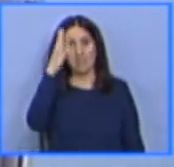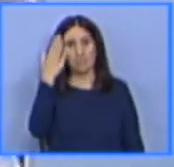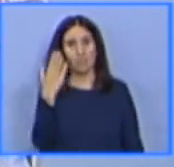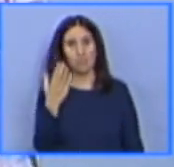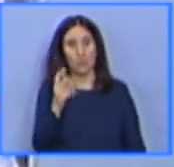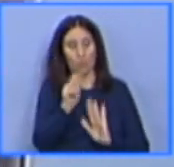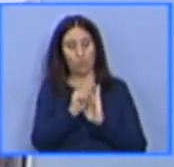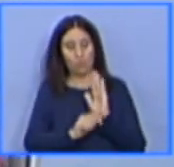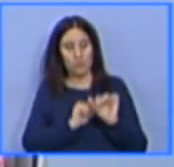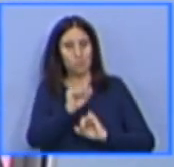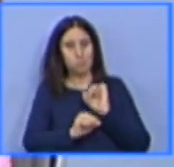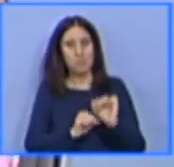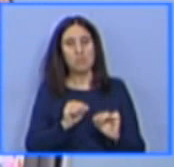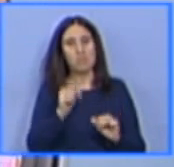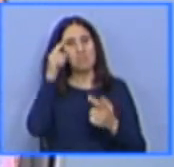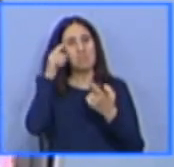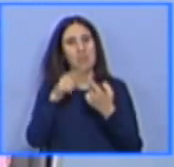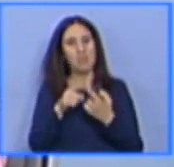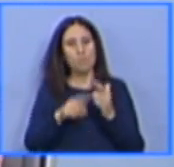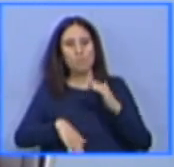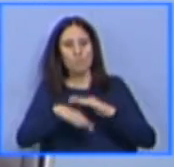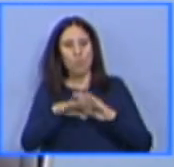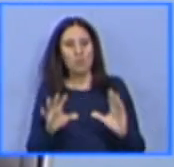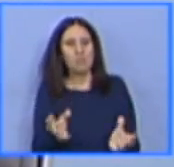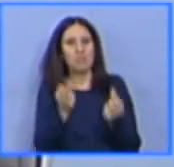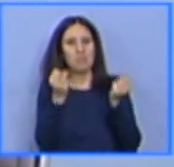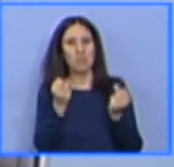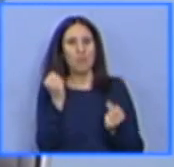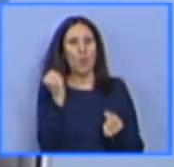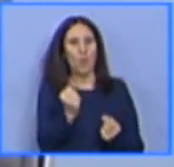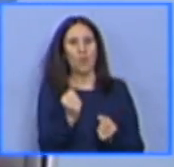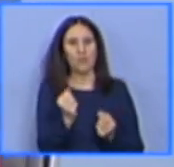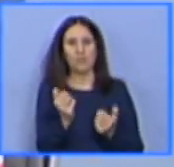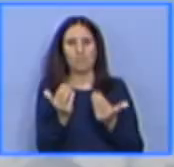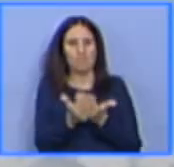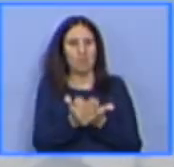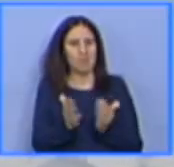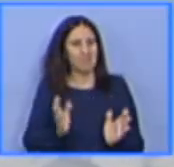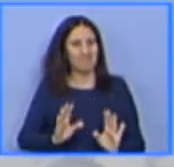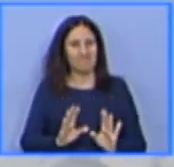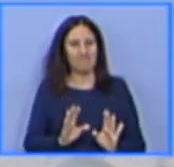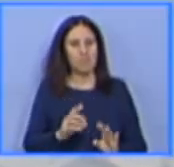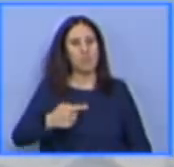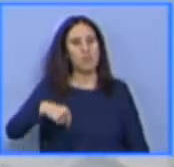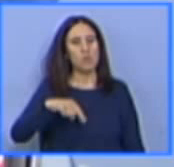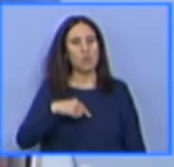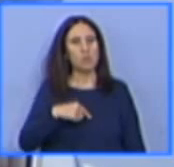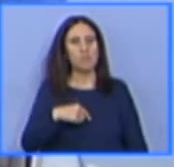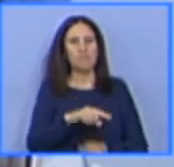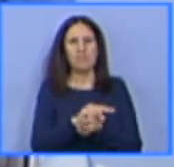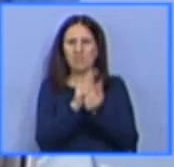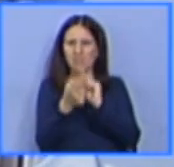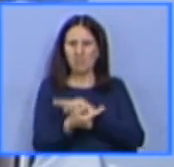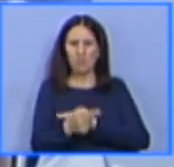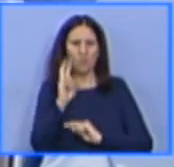ontologicamente, ela foi feita para curar, para salvar e não para matar, não é? Estamos querendo aqui fazer uma inversão